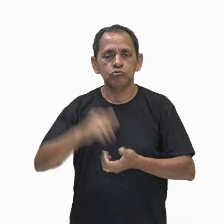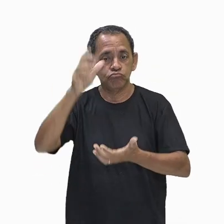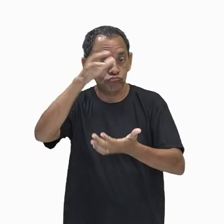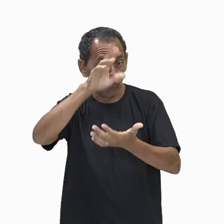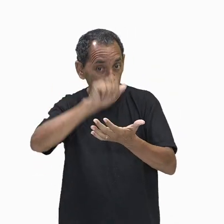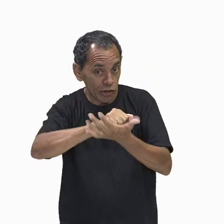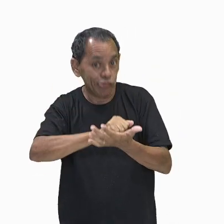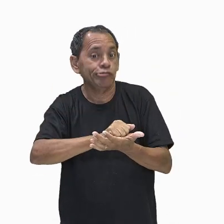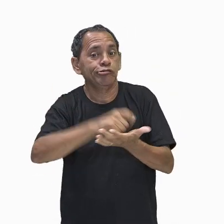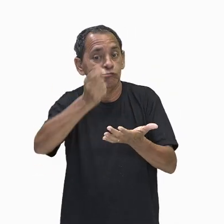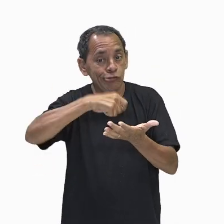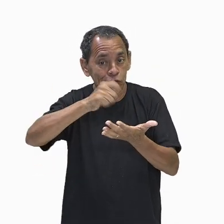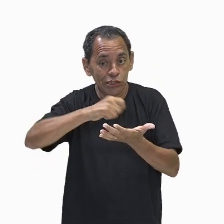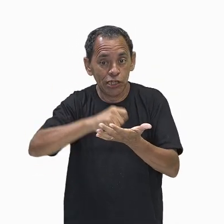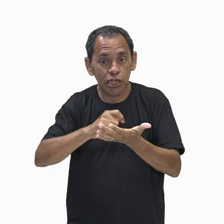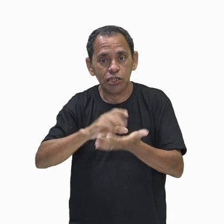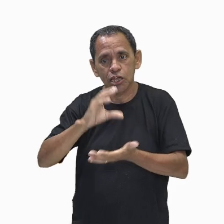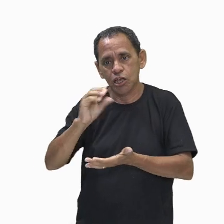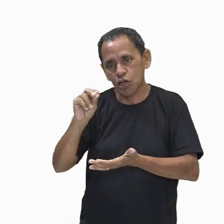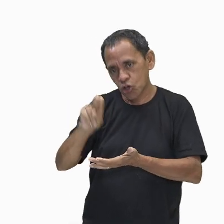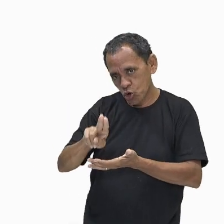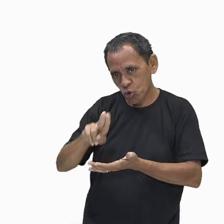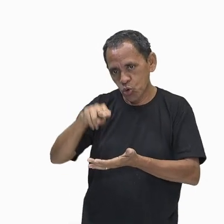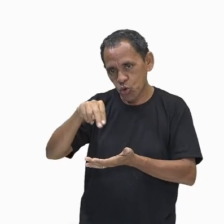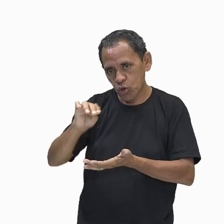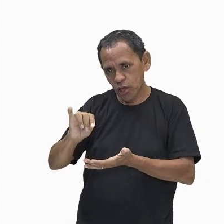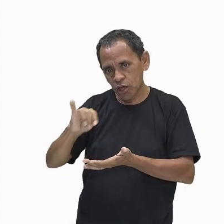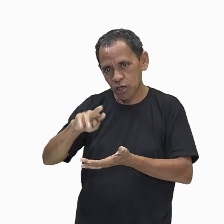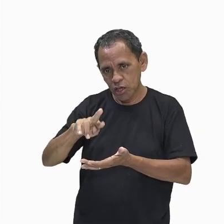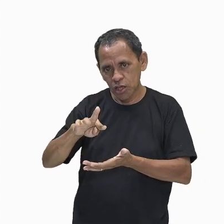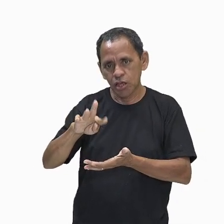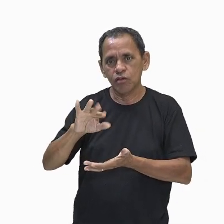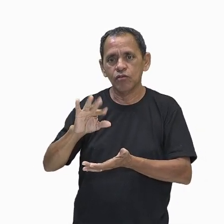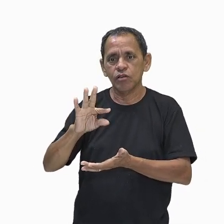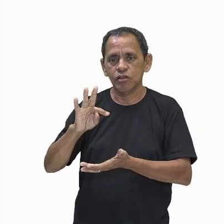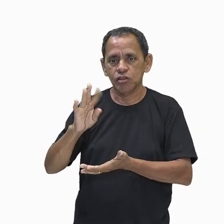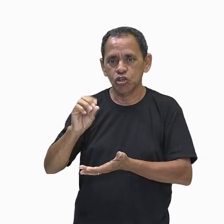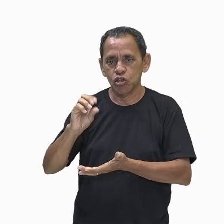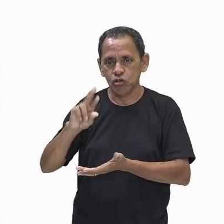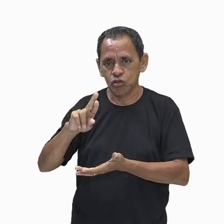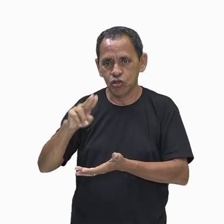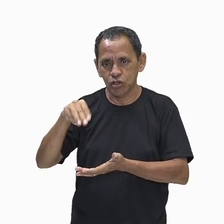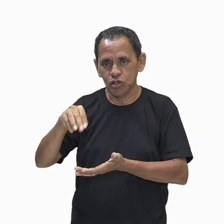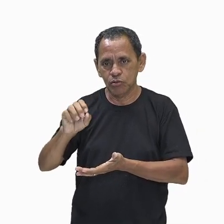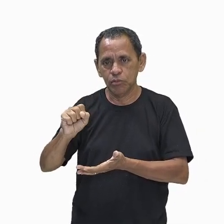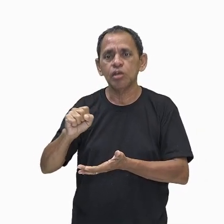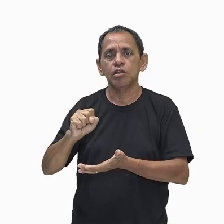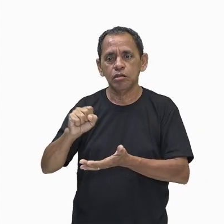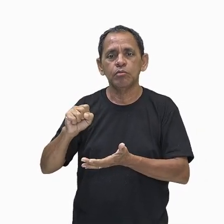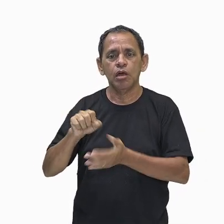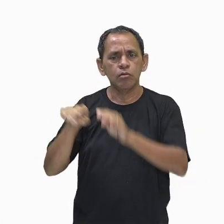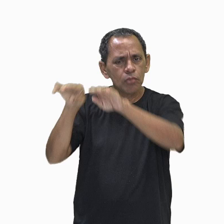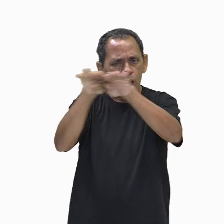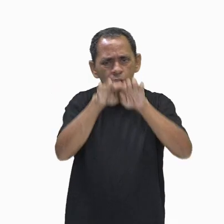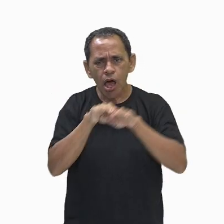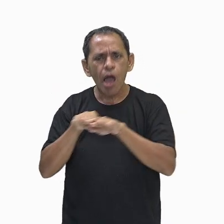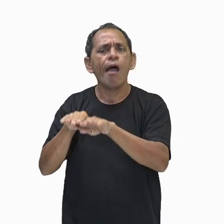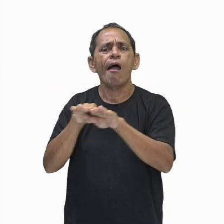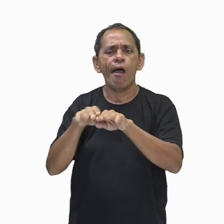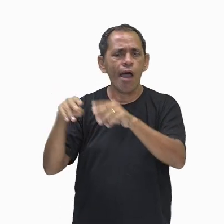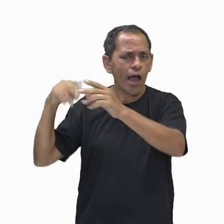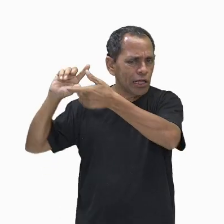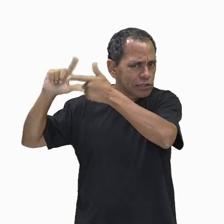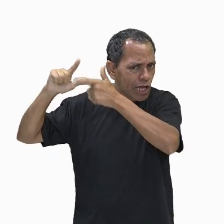Que então é o primeiro tipo de escrita que foi desenvolvido. Embora os membros falassem a mesma língua e tivessem tradições culturais